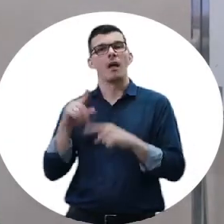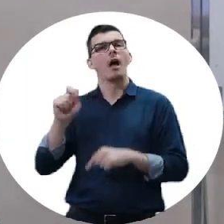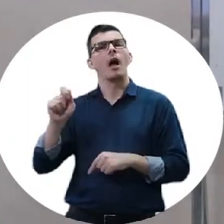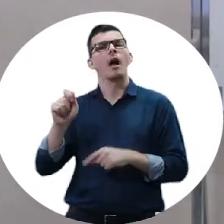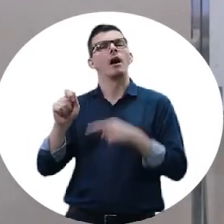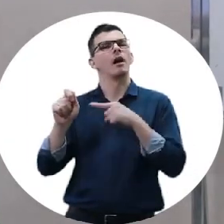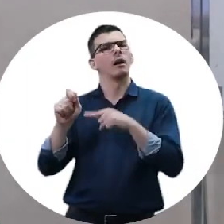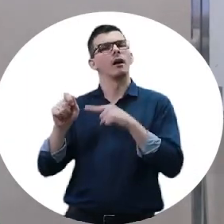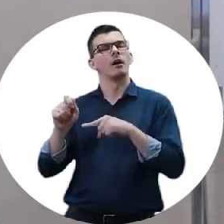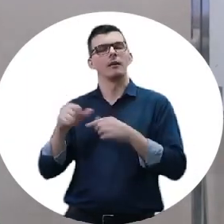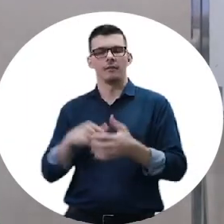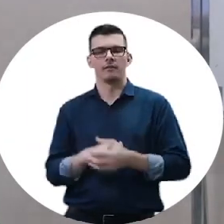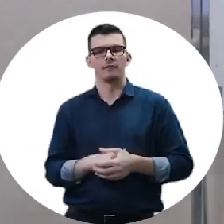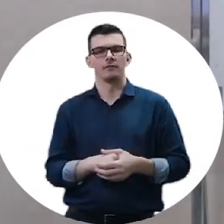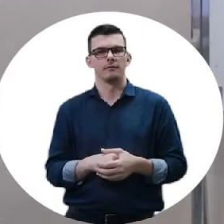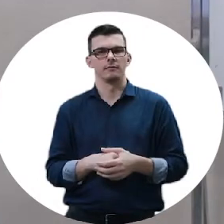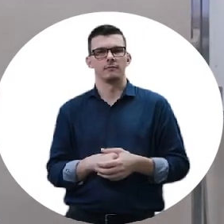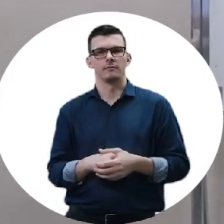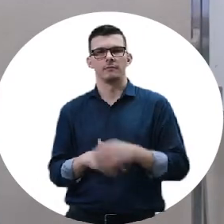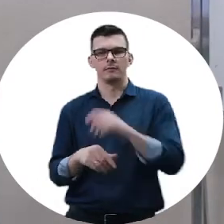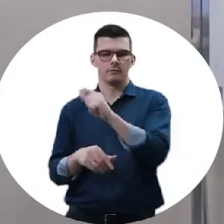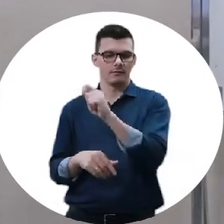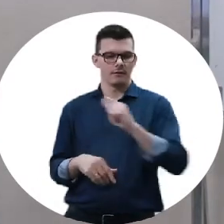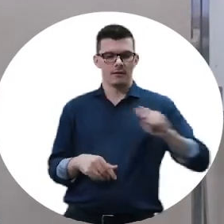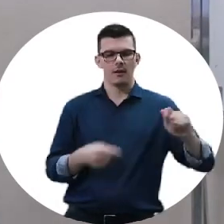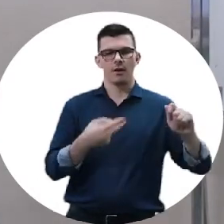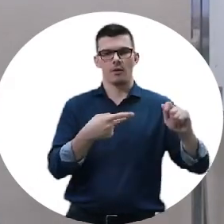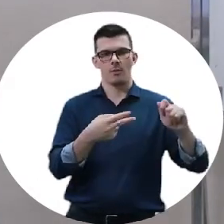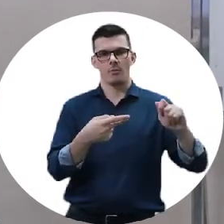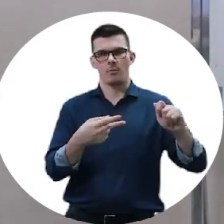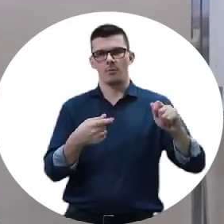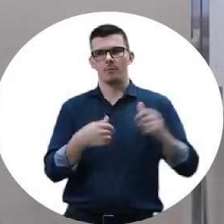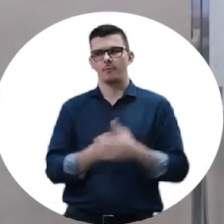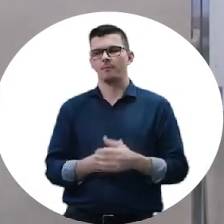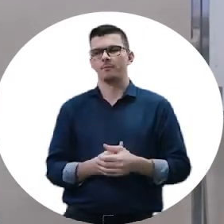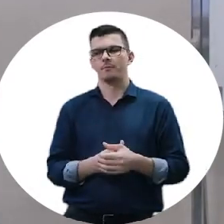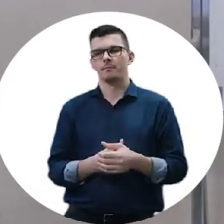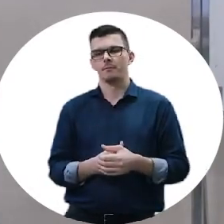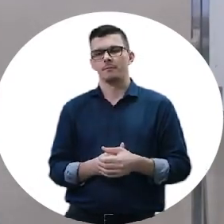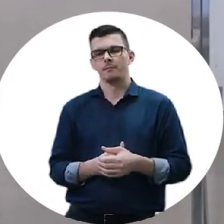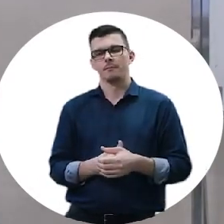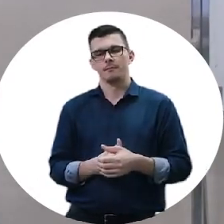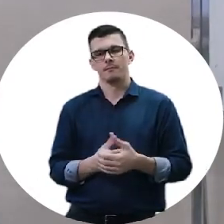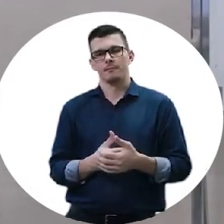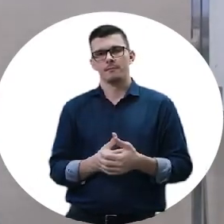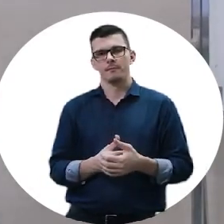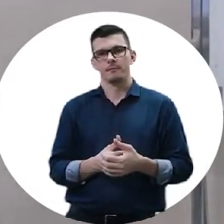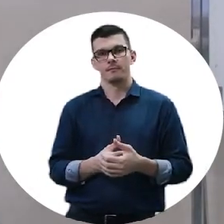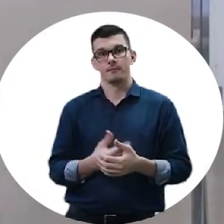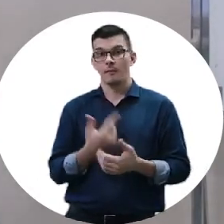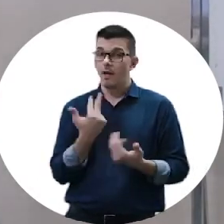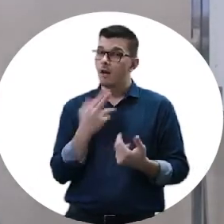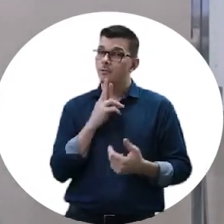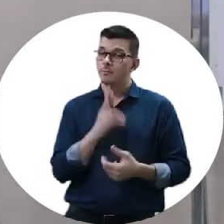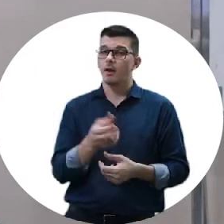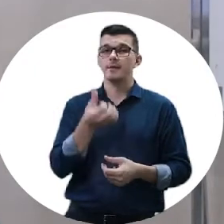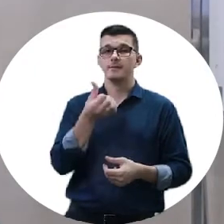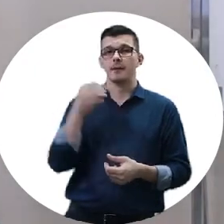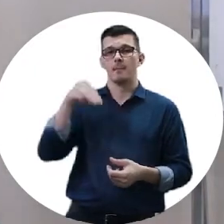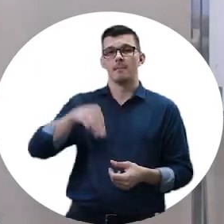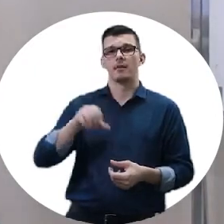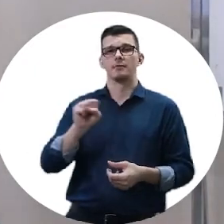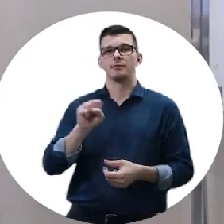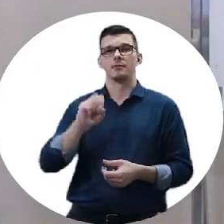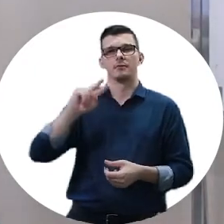A aceleração vai ser 30, 2 mais 3, 5, vai passar dividindo. 6 metros por segundo ao